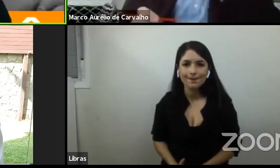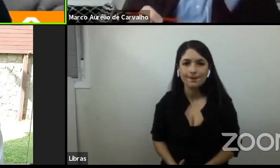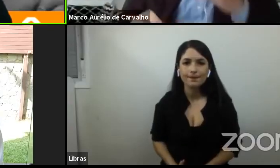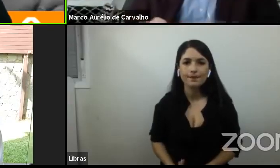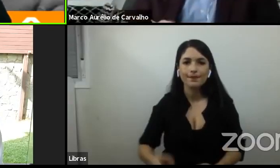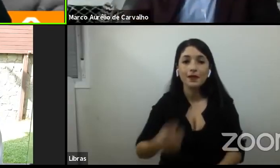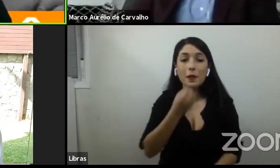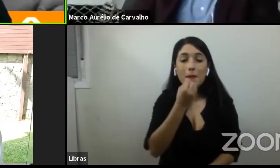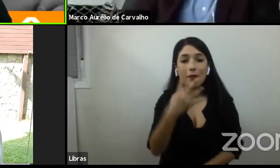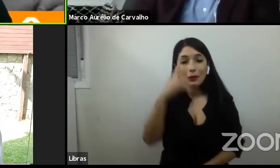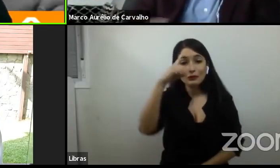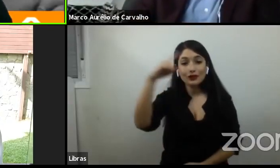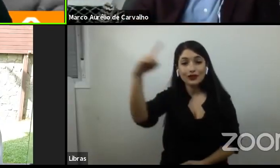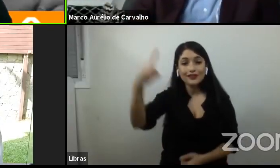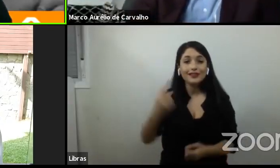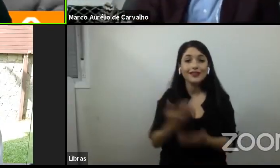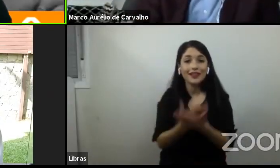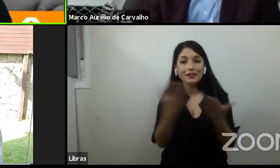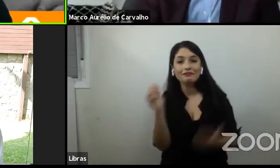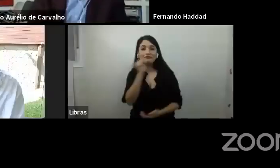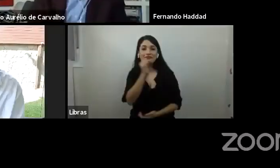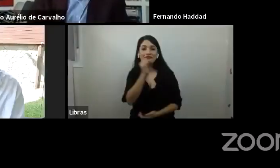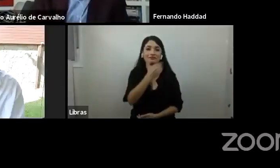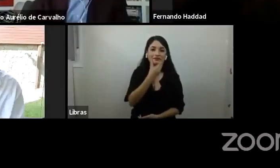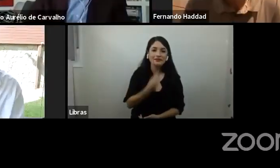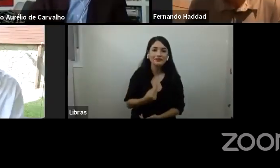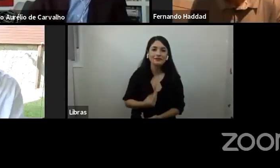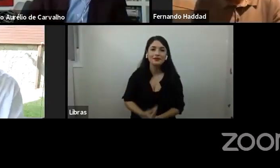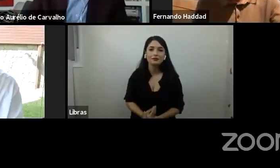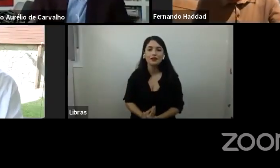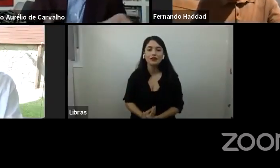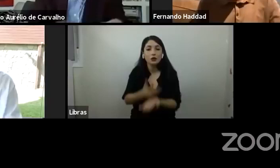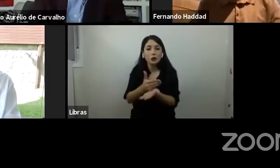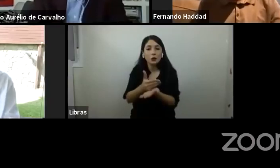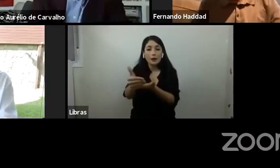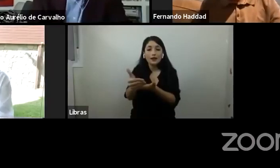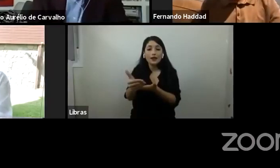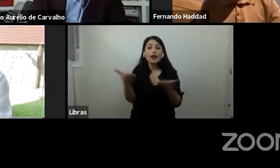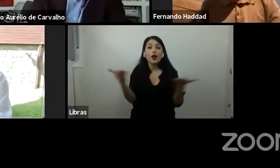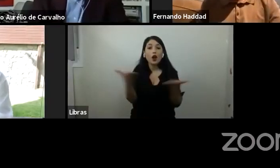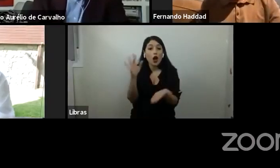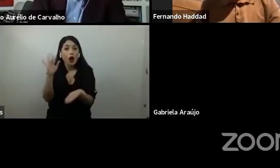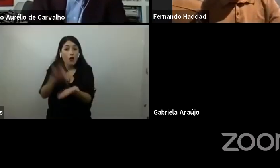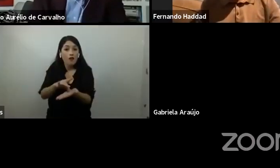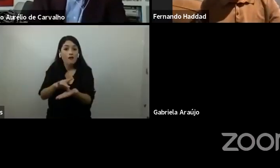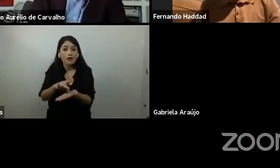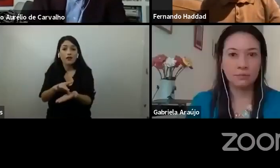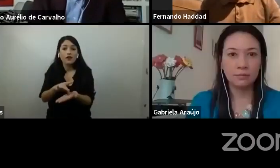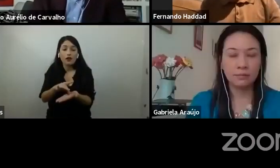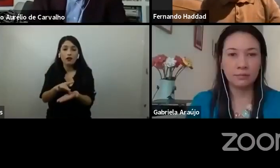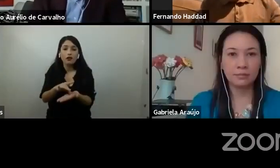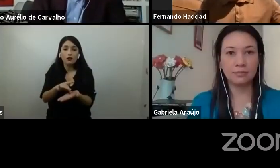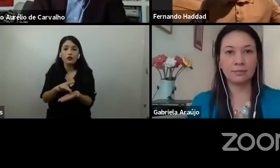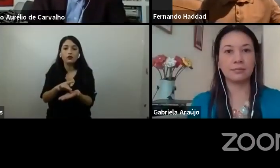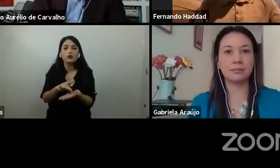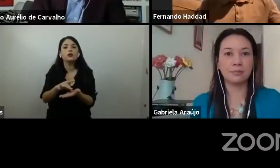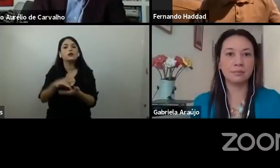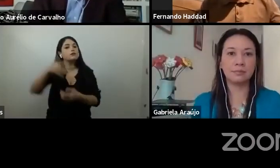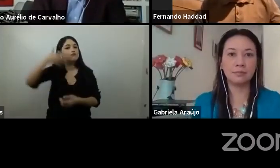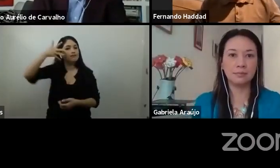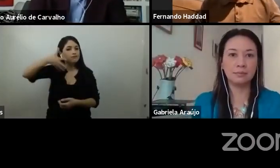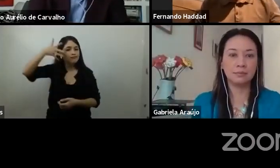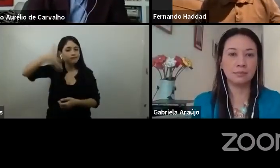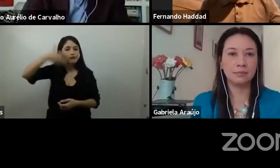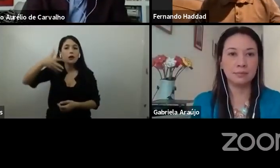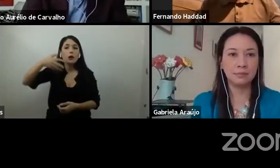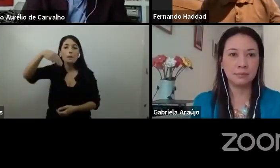Bom dia a todas e todos. Estamos começando aqui oficialmente a nossa conferência. Marco, passo a